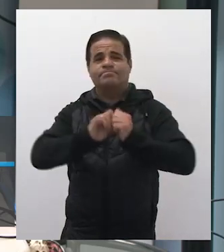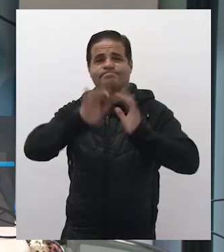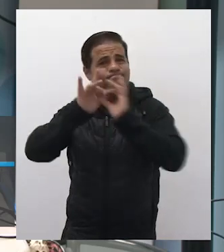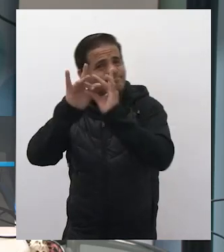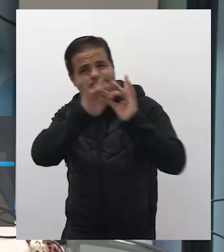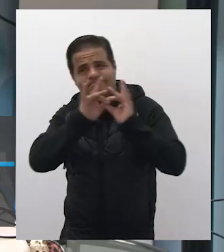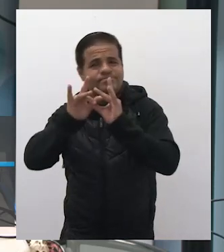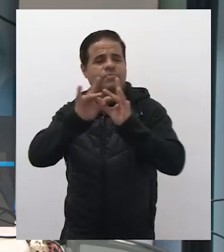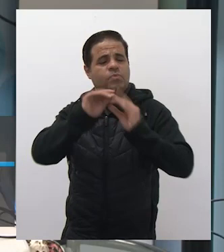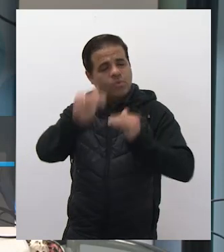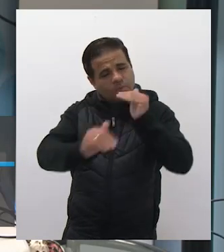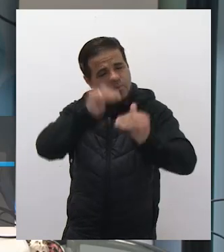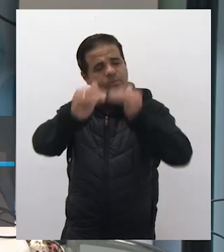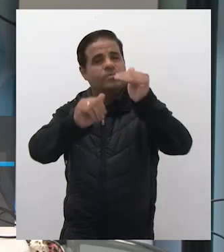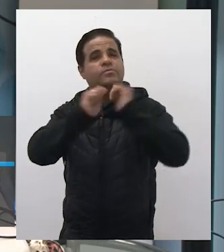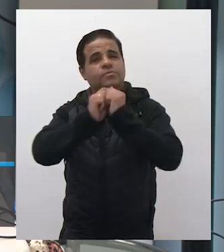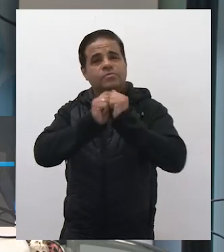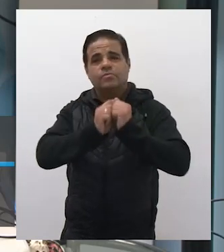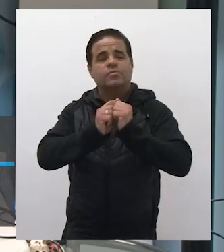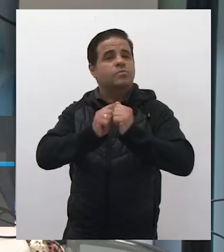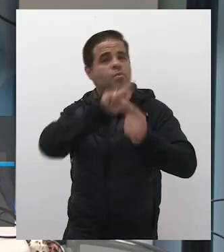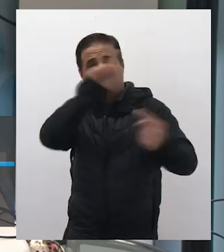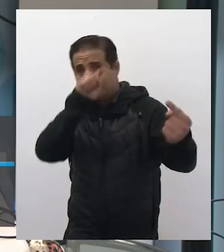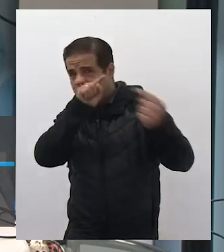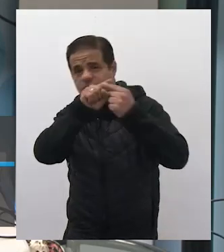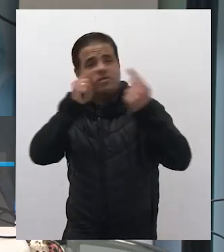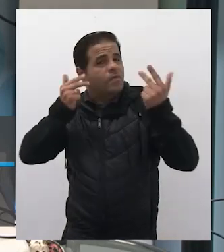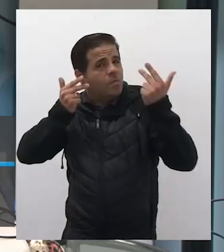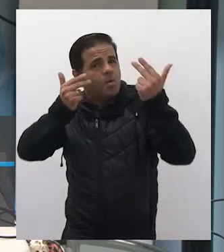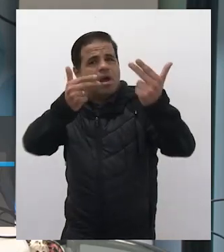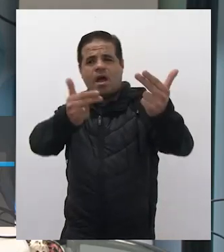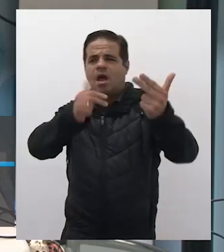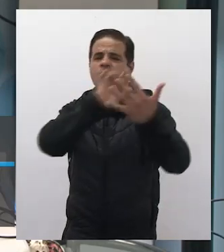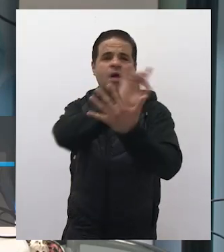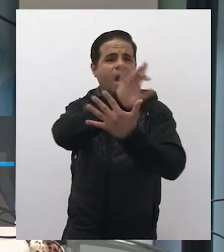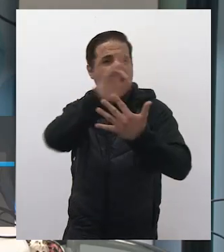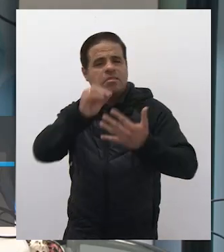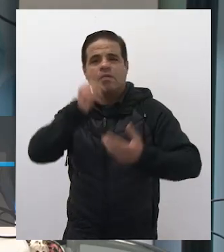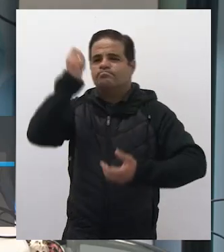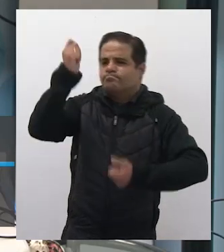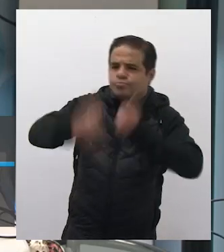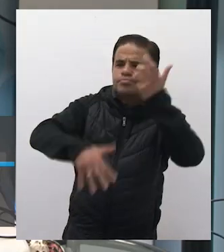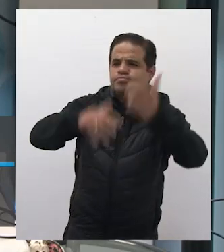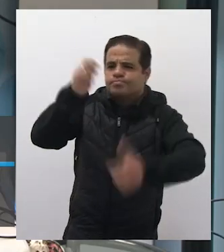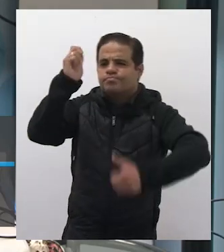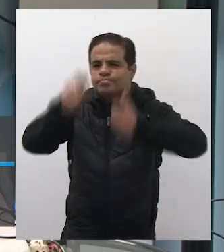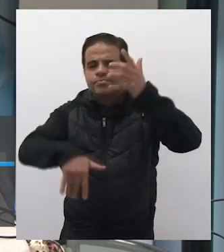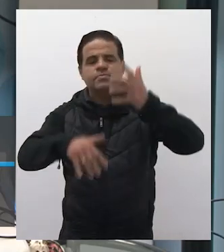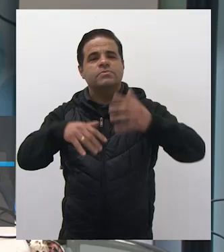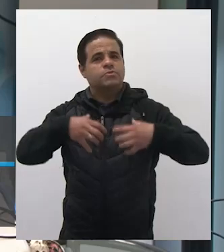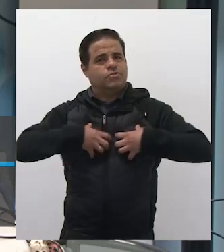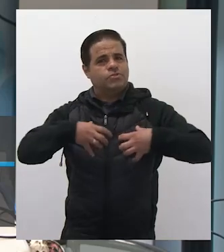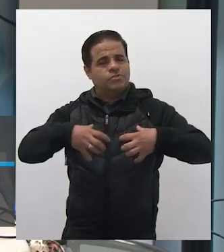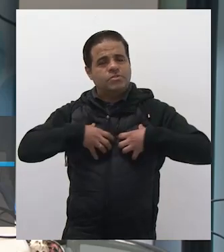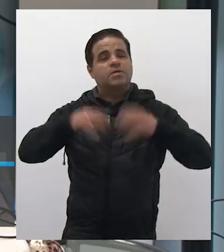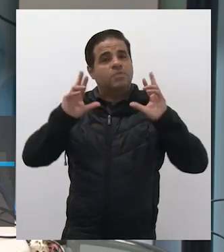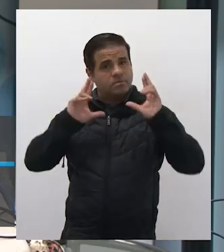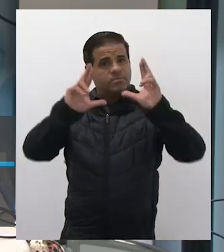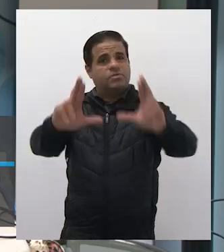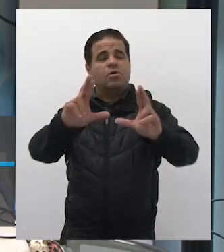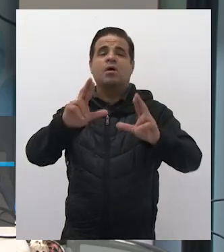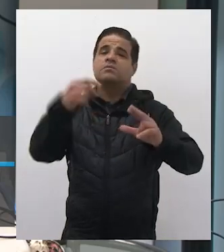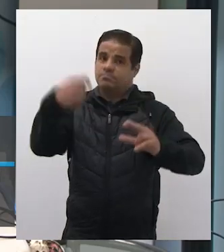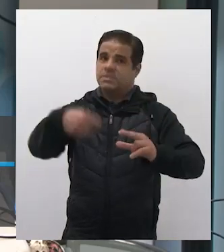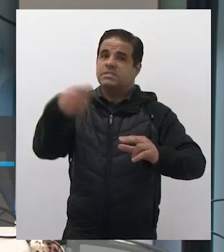estejam caminhando juntos com o mesmo objetivo, que cada um dê o seu parecer, lógico, de forma muito respeitosa,